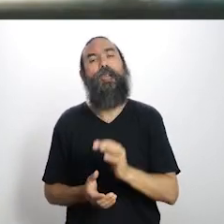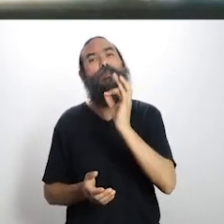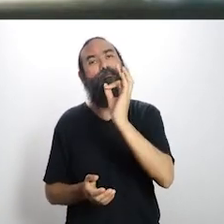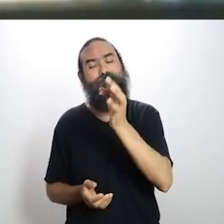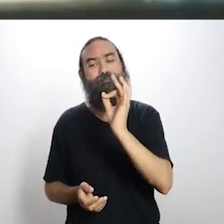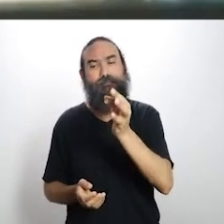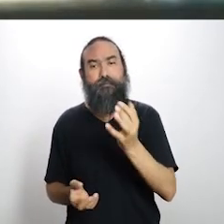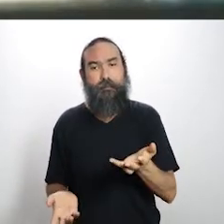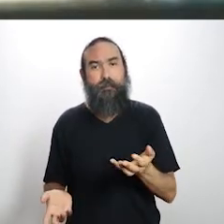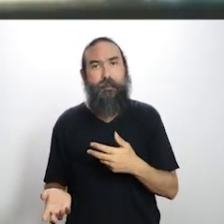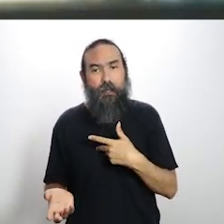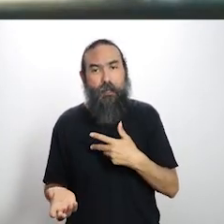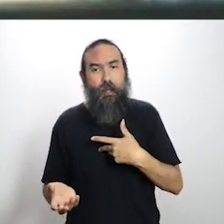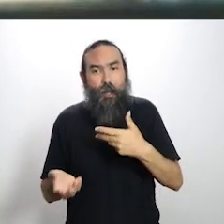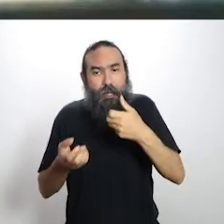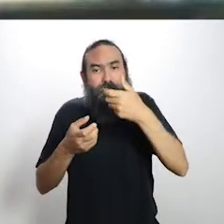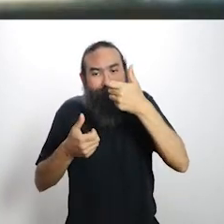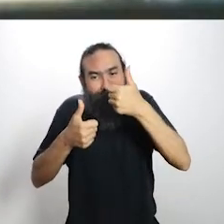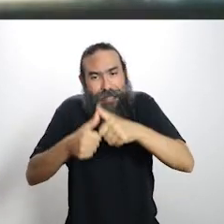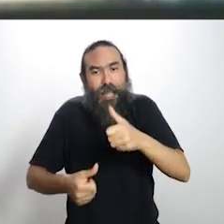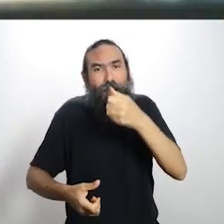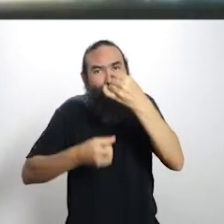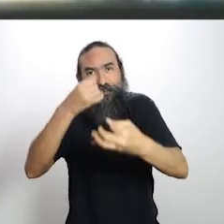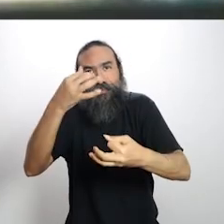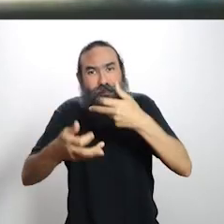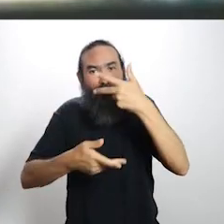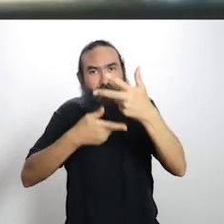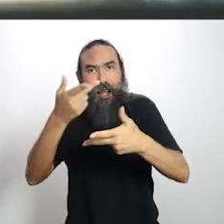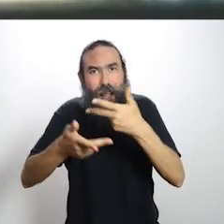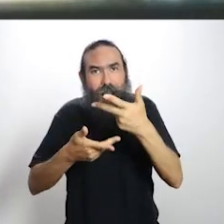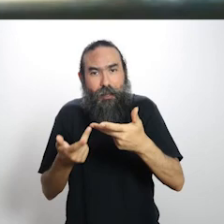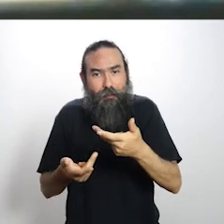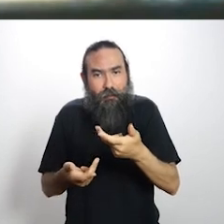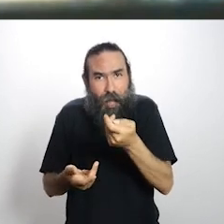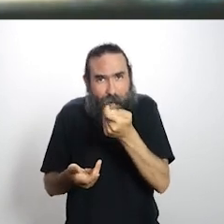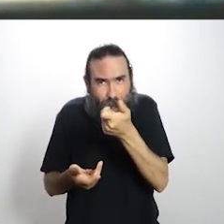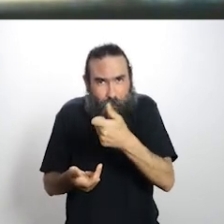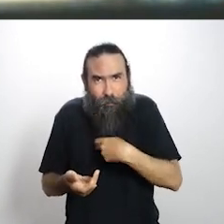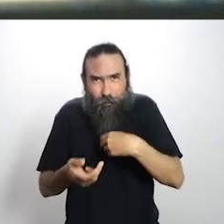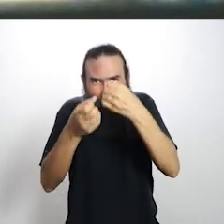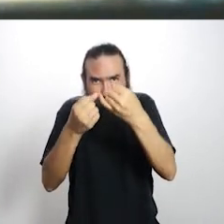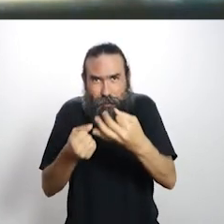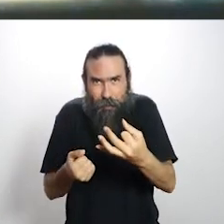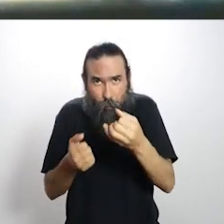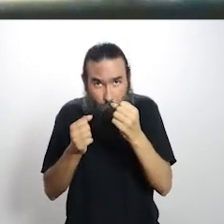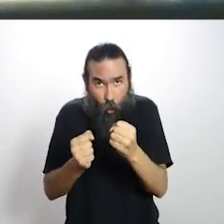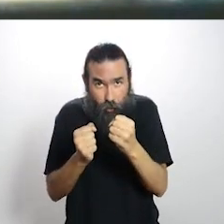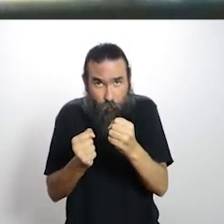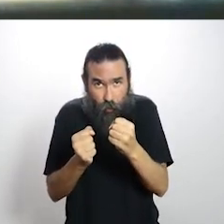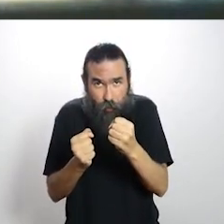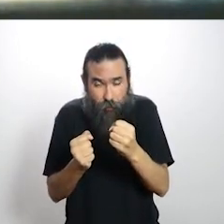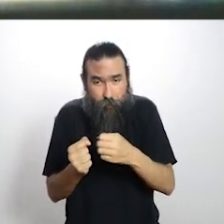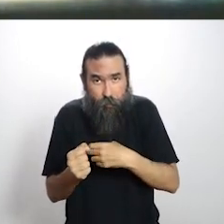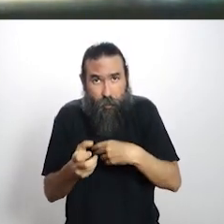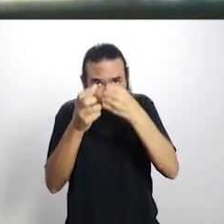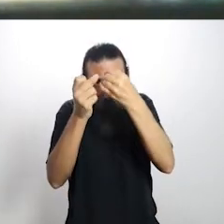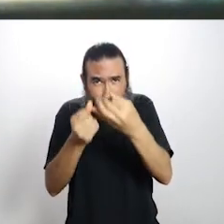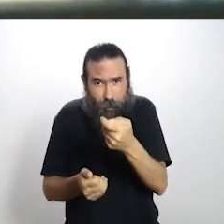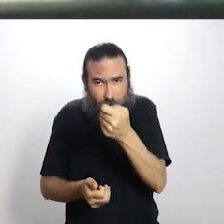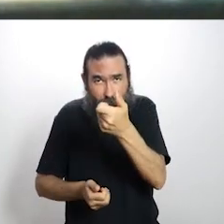assim em parte inclusive é bom que o Juca ouça eu quero depois até ter uma conversa eu pedi para ele para a gente conversar depois a Bené pediu para a gente alinhar umas coisas